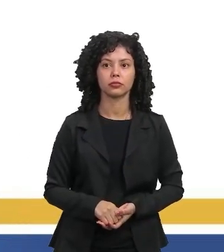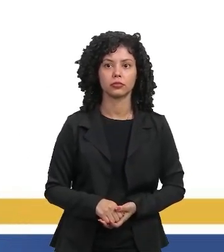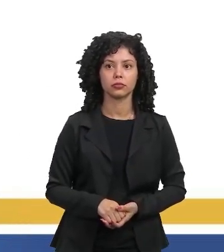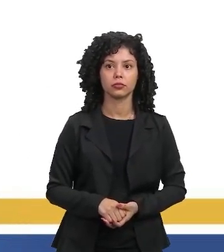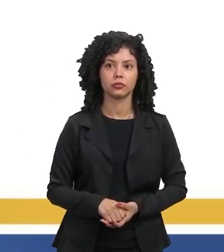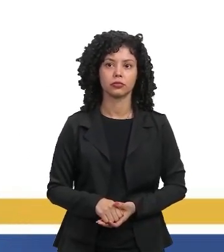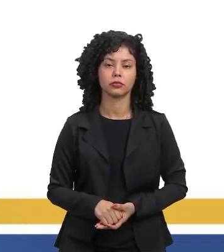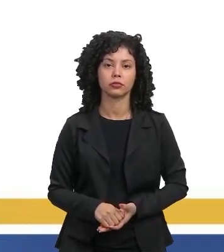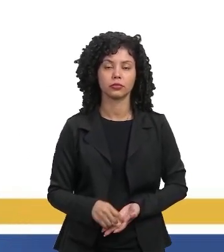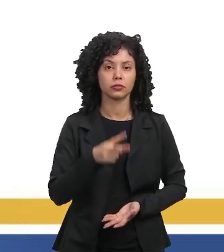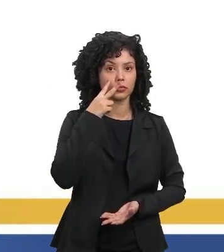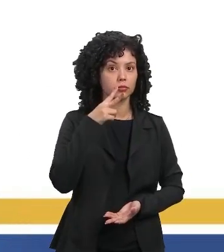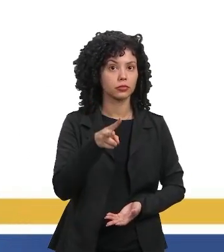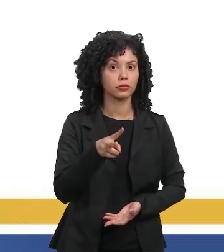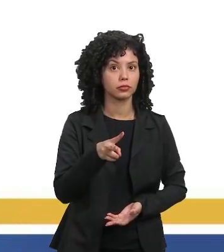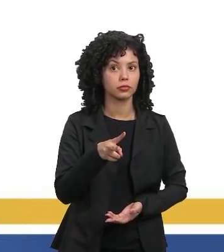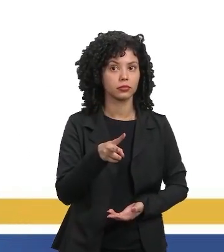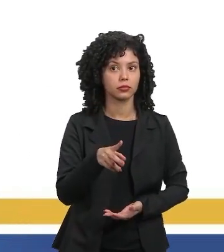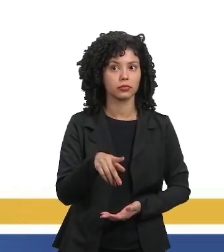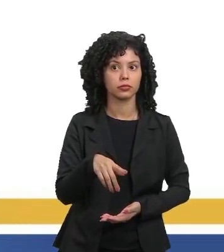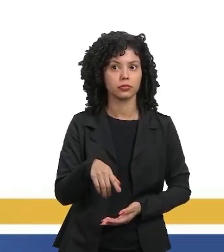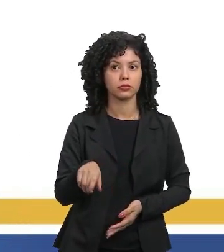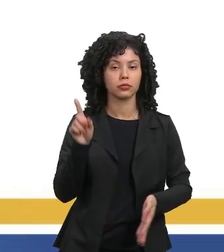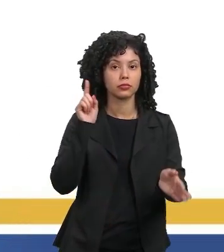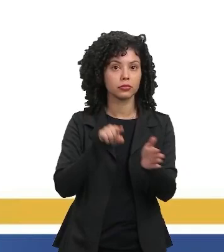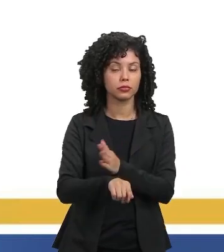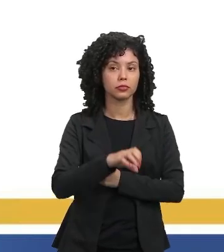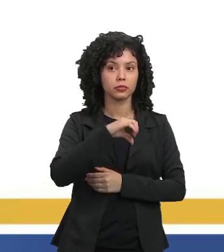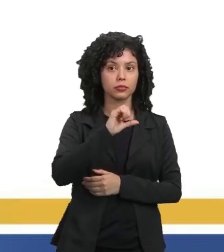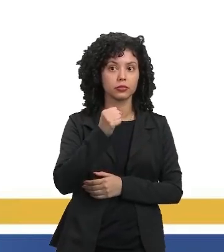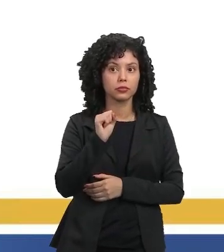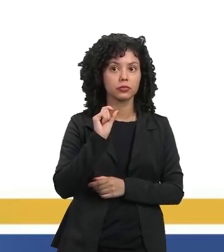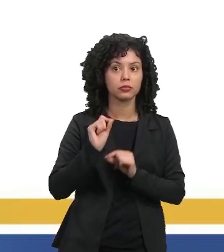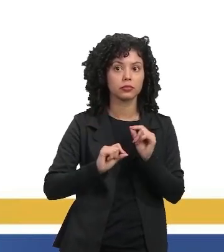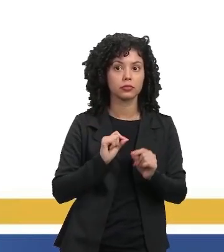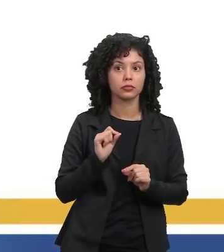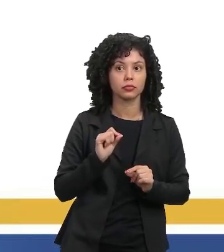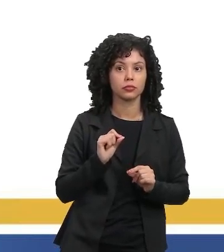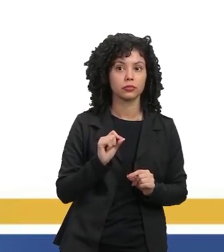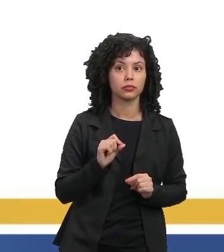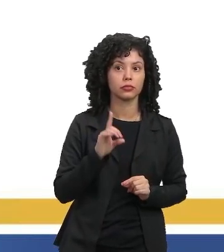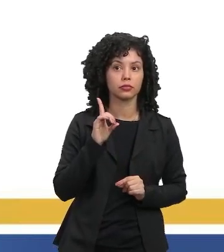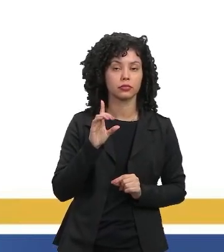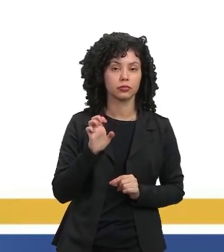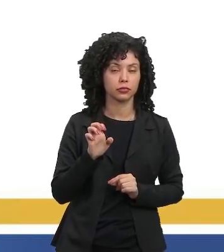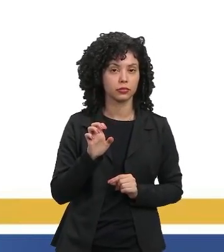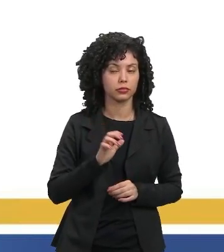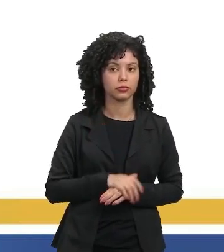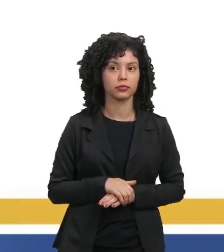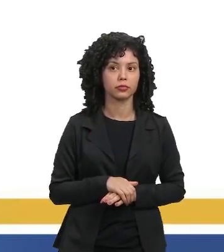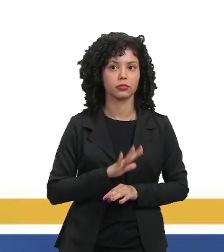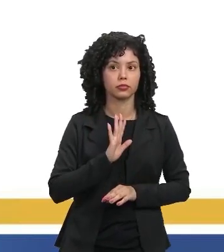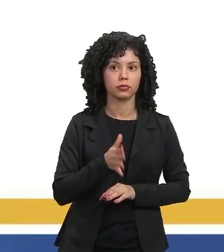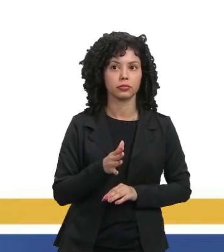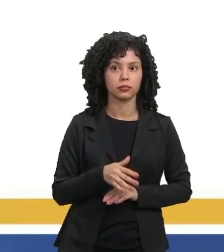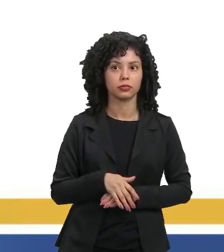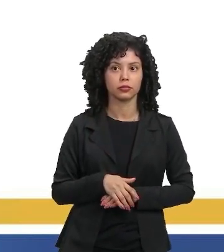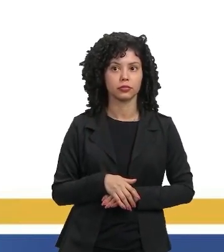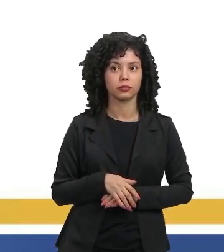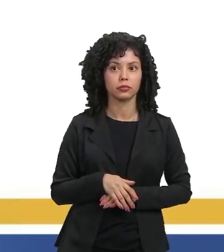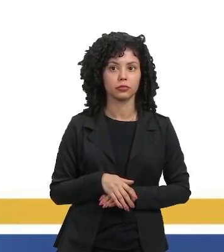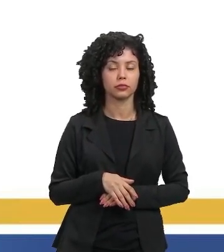Opa, olhando para as questões, alternativas que tem 98 é apenas D e E. Então, já cancelo A, B,